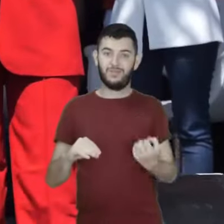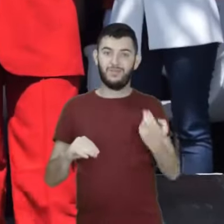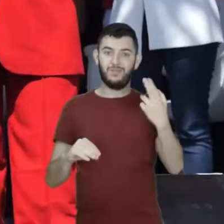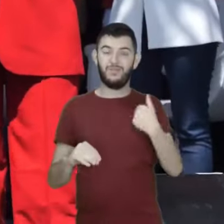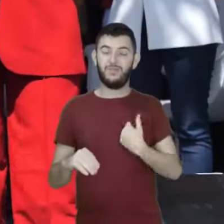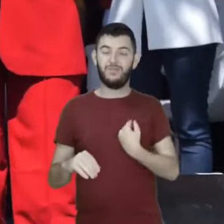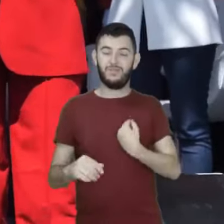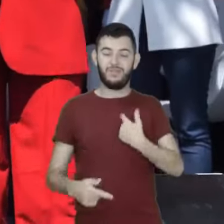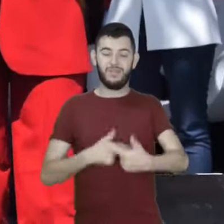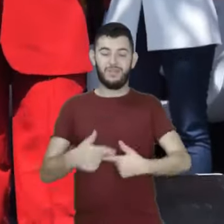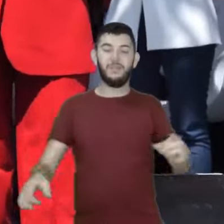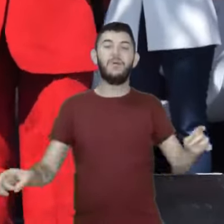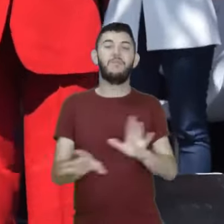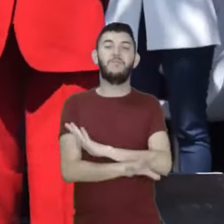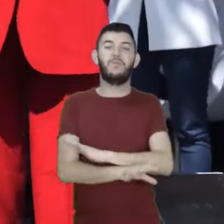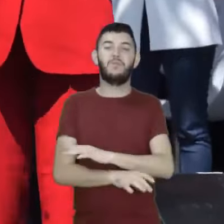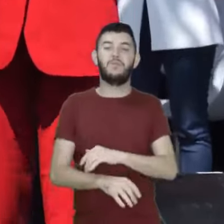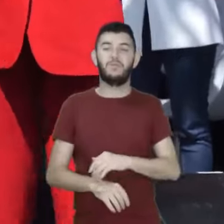Lógico,